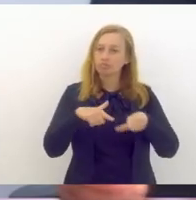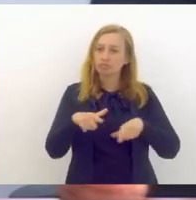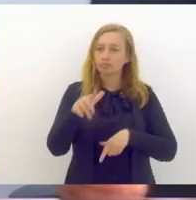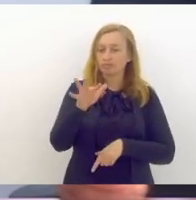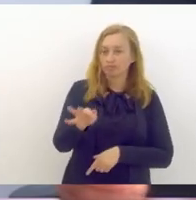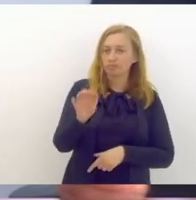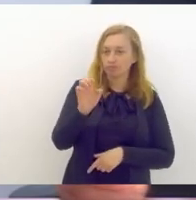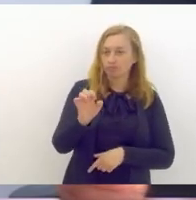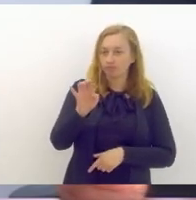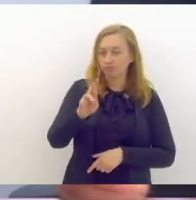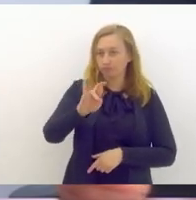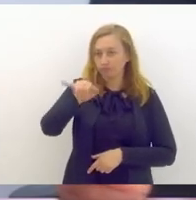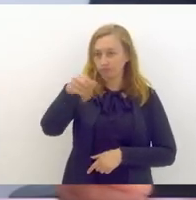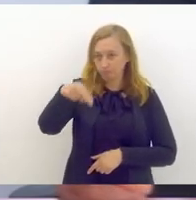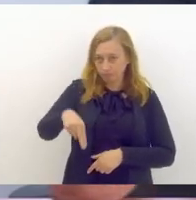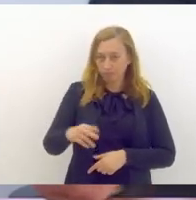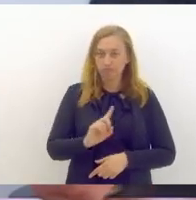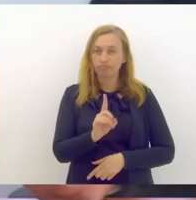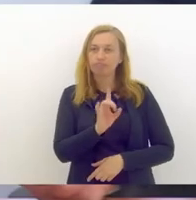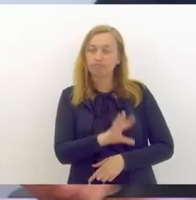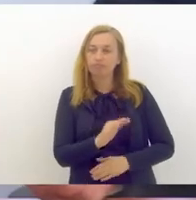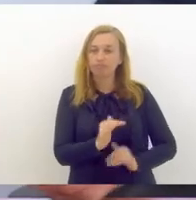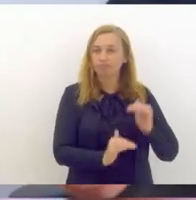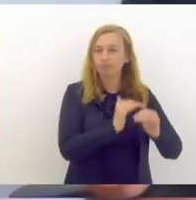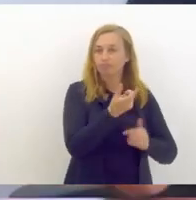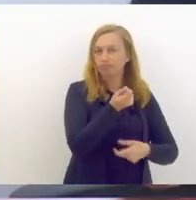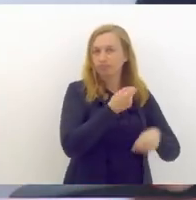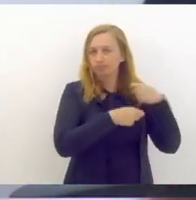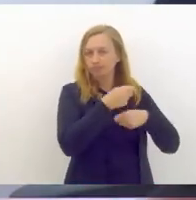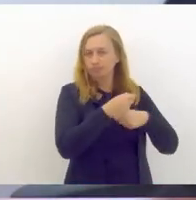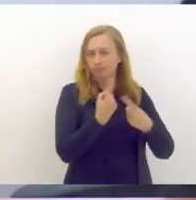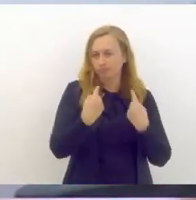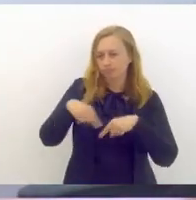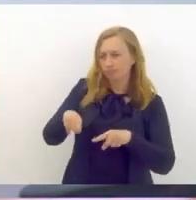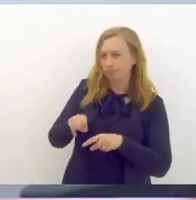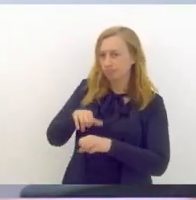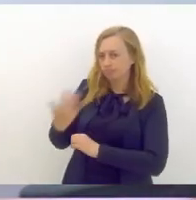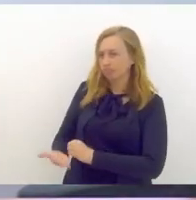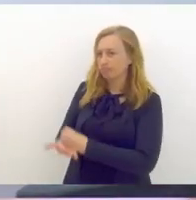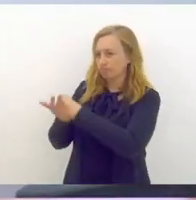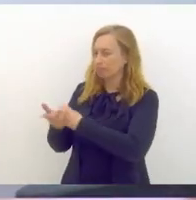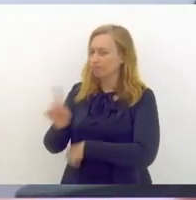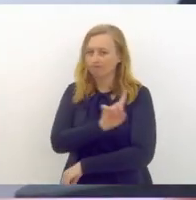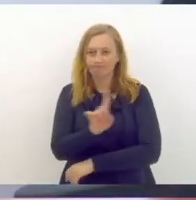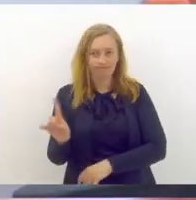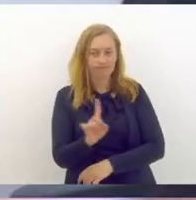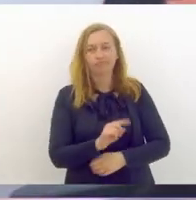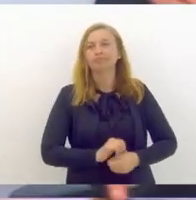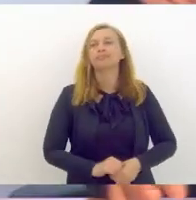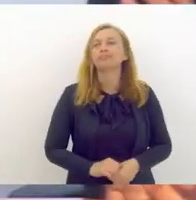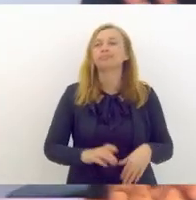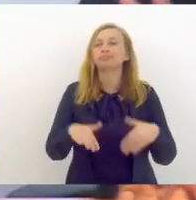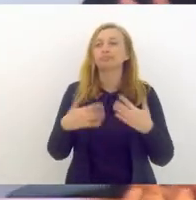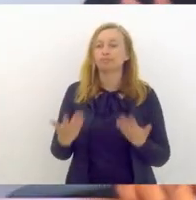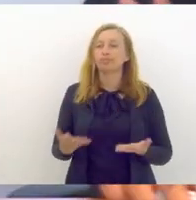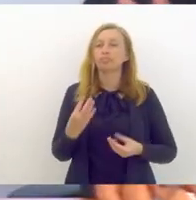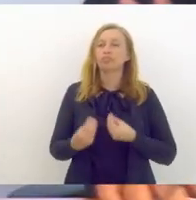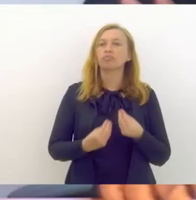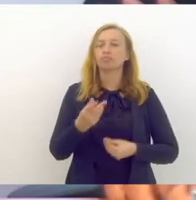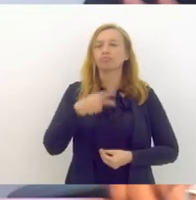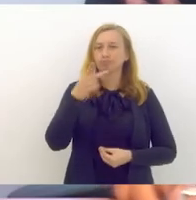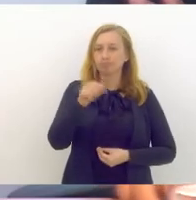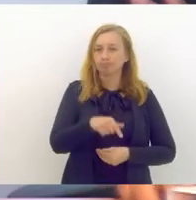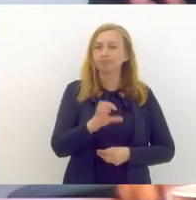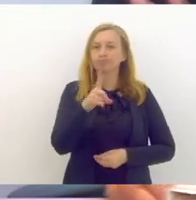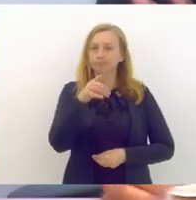executa. Não é só desenvolvimento econômico contra o desenvolvimento sustentável, não é isso que a gente está baseando. Então, como foi dito aqui, o